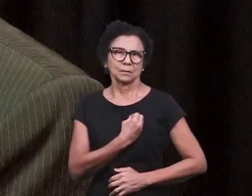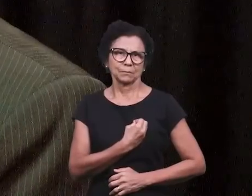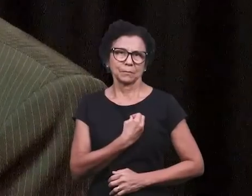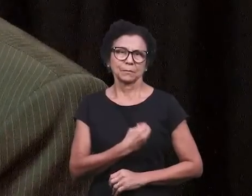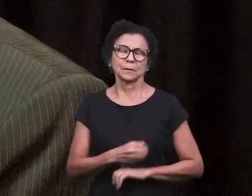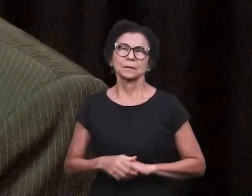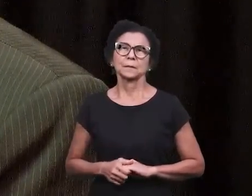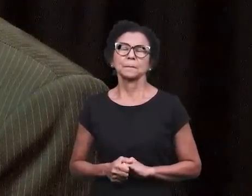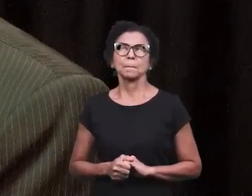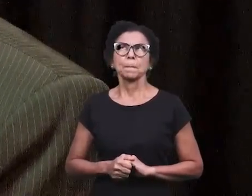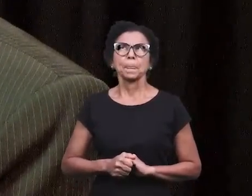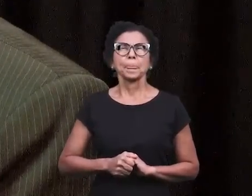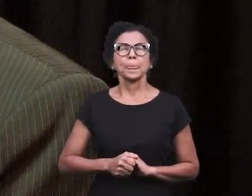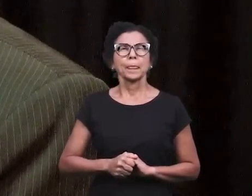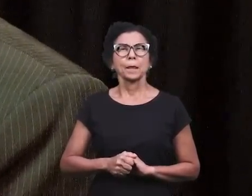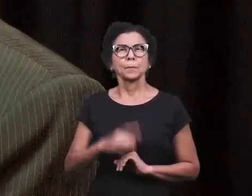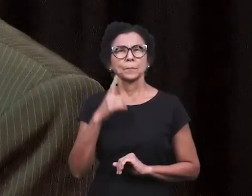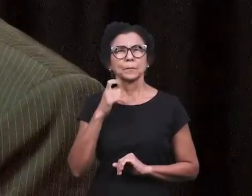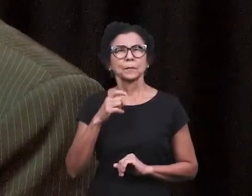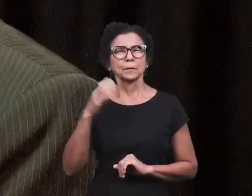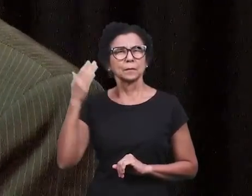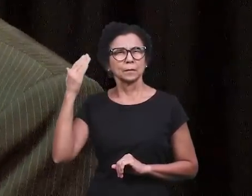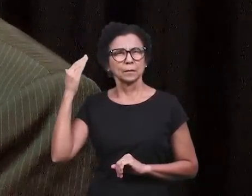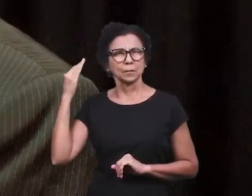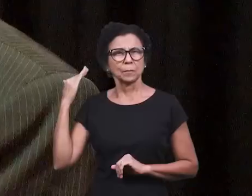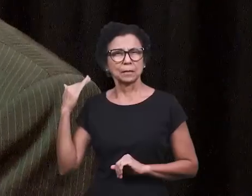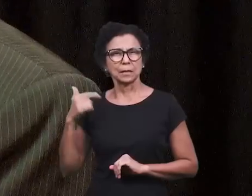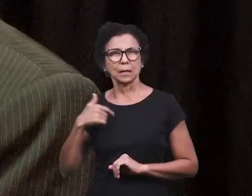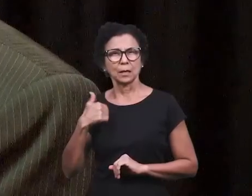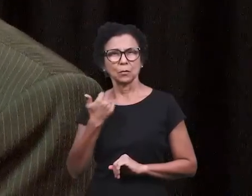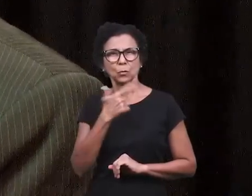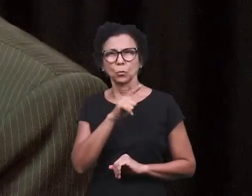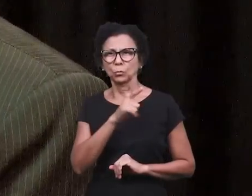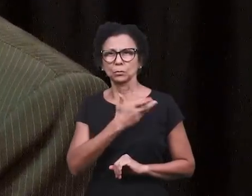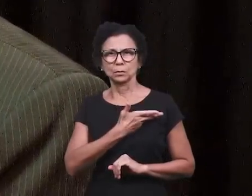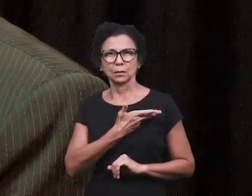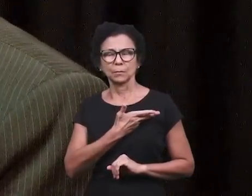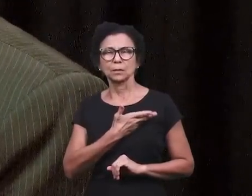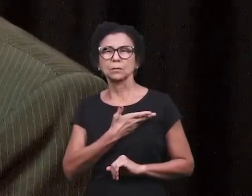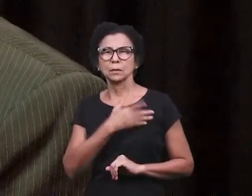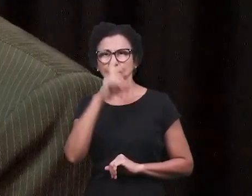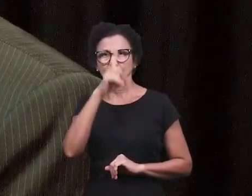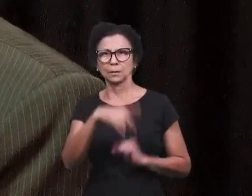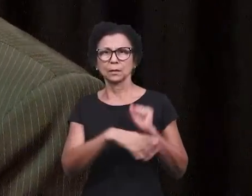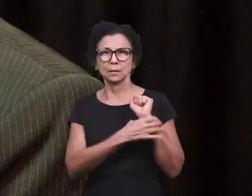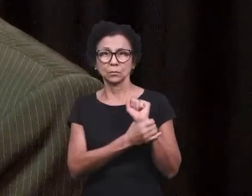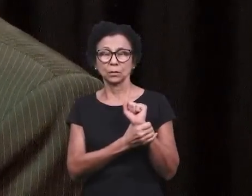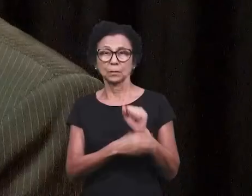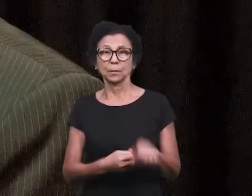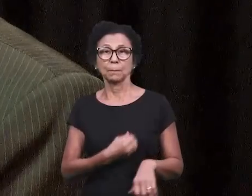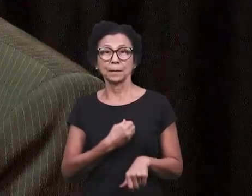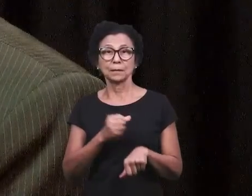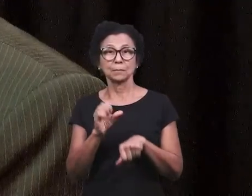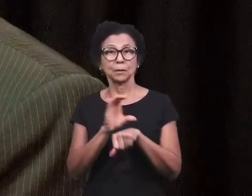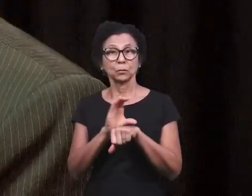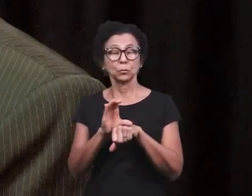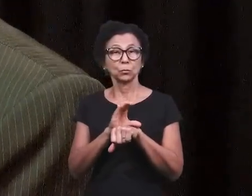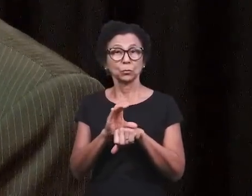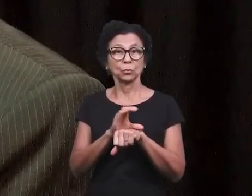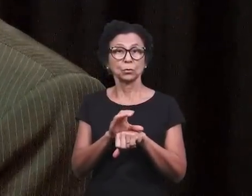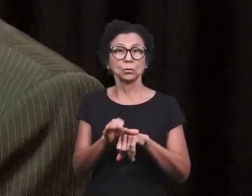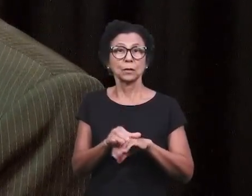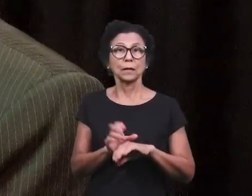que, na época, não só eu, mas outros colegas também entraram com o mandato de segurança para participar do curso. Só que nós usamos